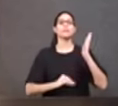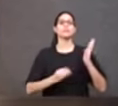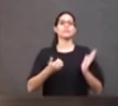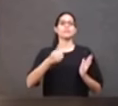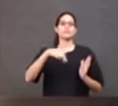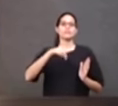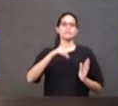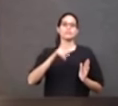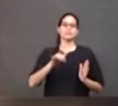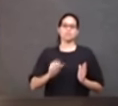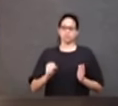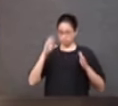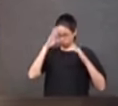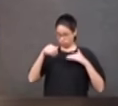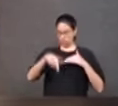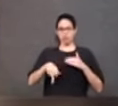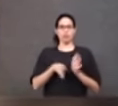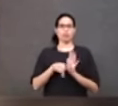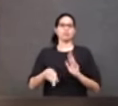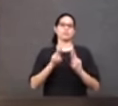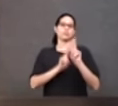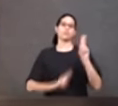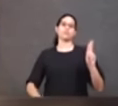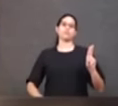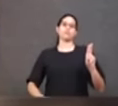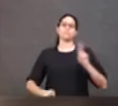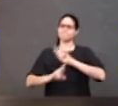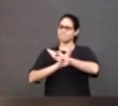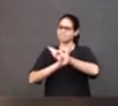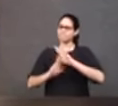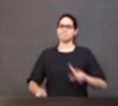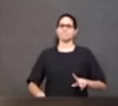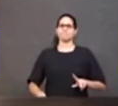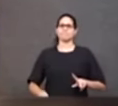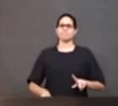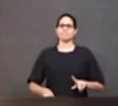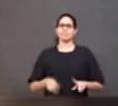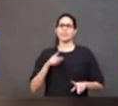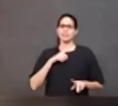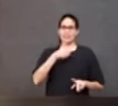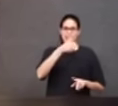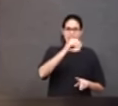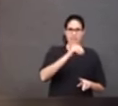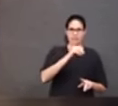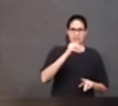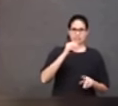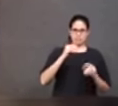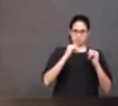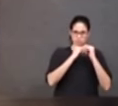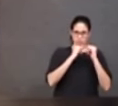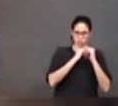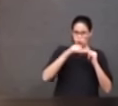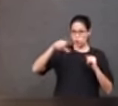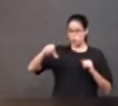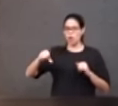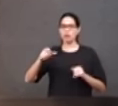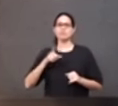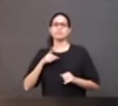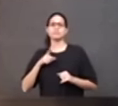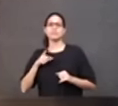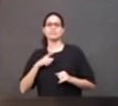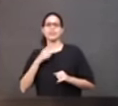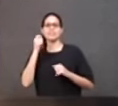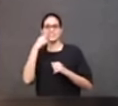é a nossa universidade. Apenas 9, 10 instituições têm hospital odontológico, nós temos. 29 reitorias